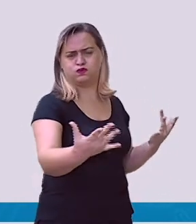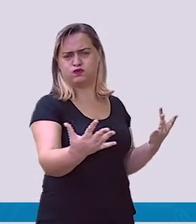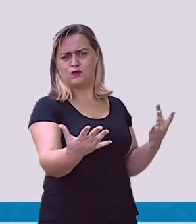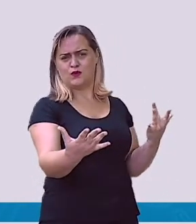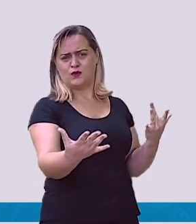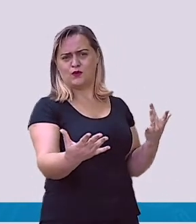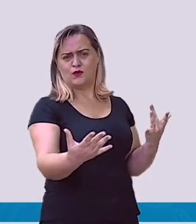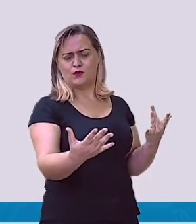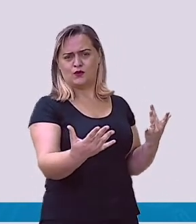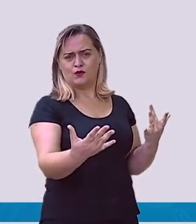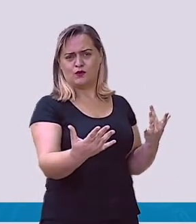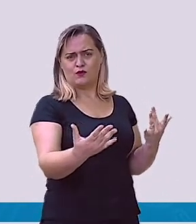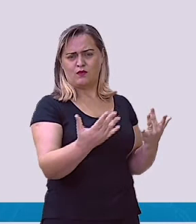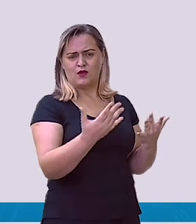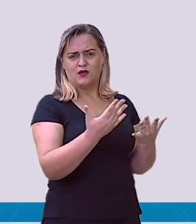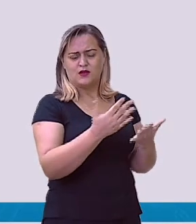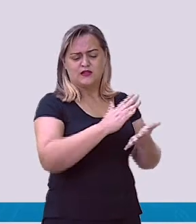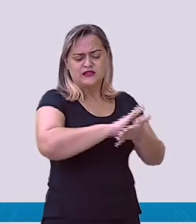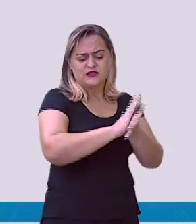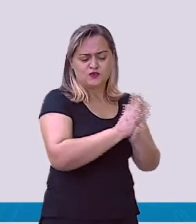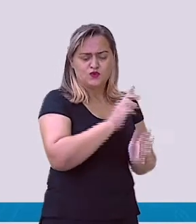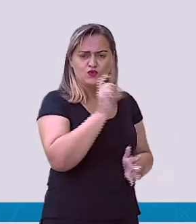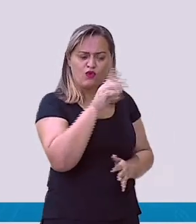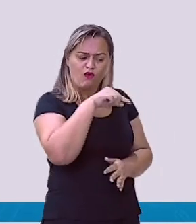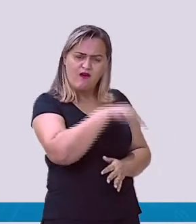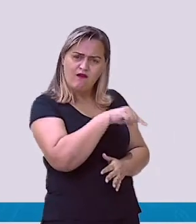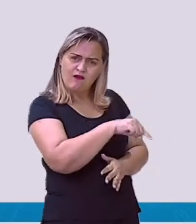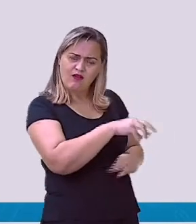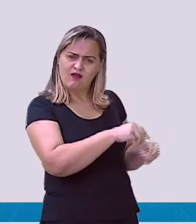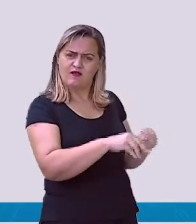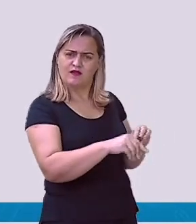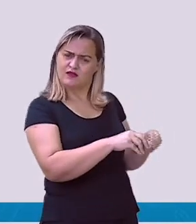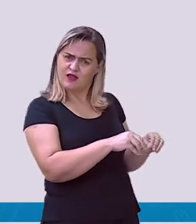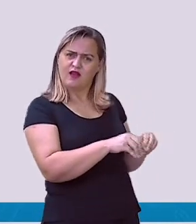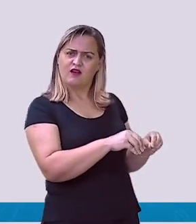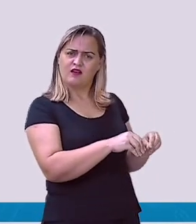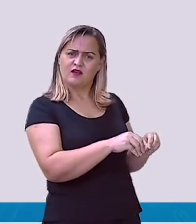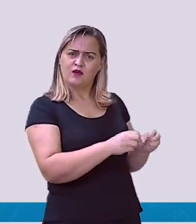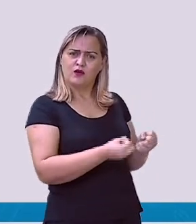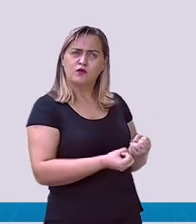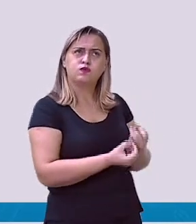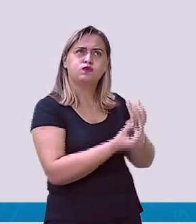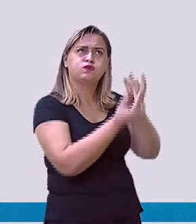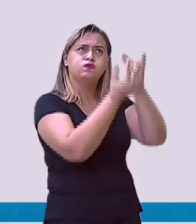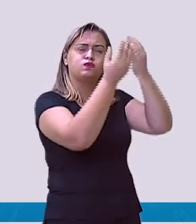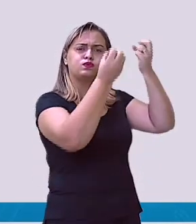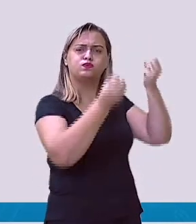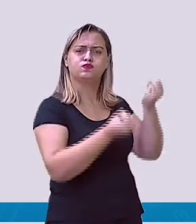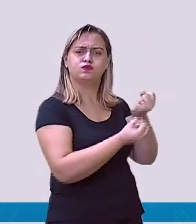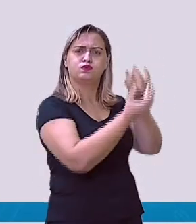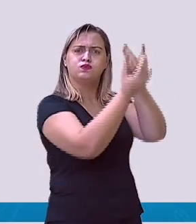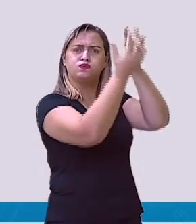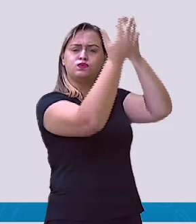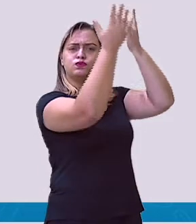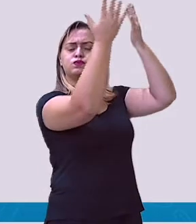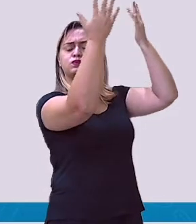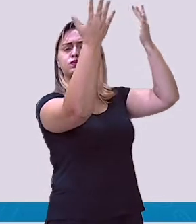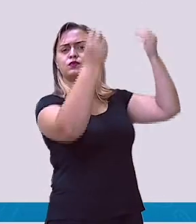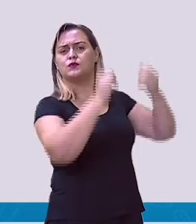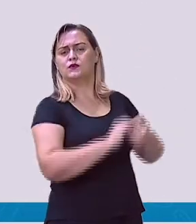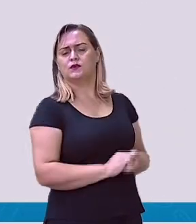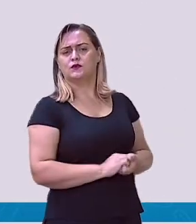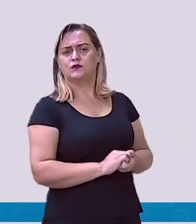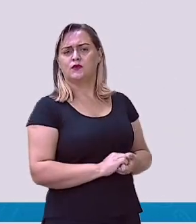Destruiu só ali a terra? A fumaça que se produziu ali atinge